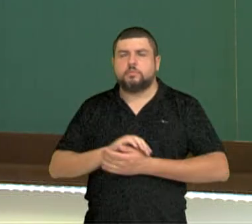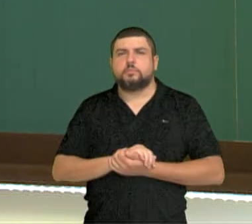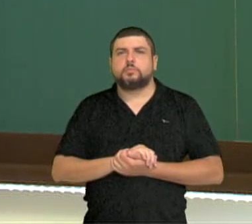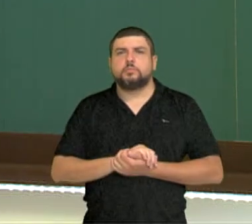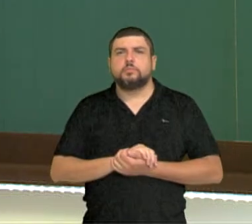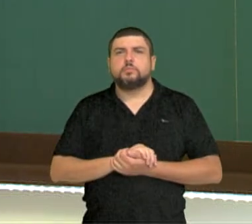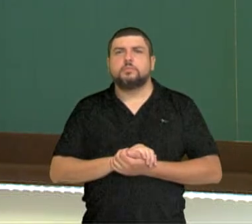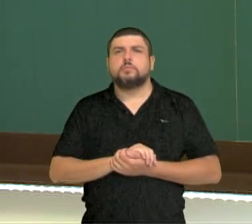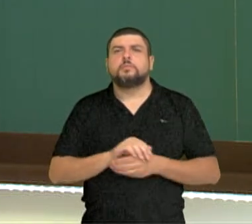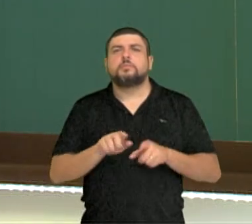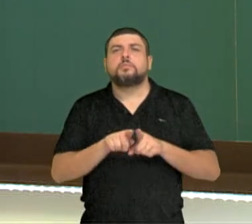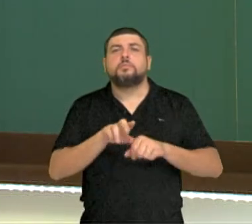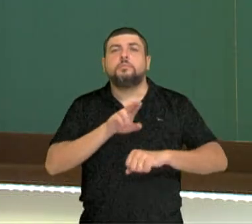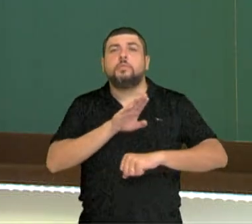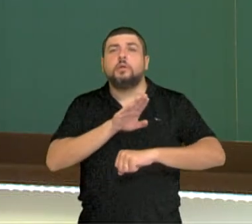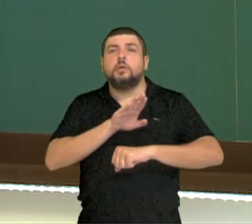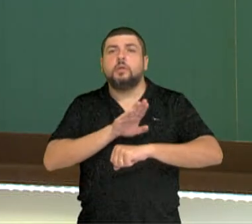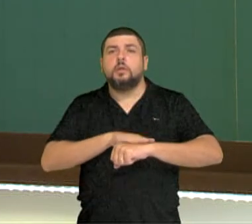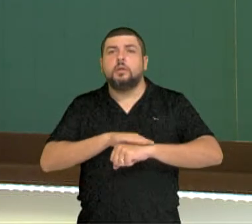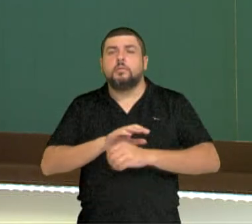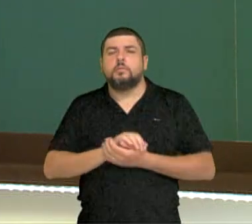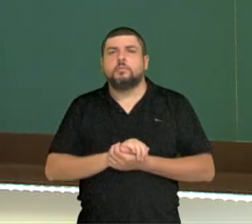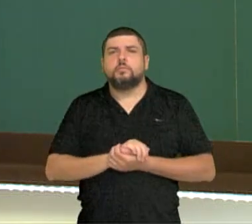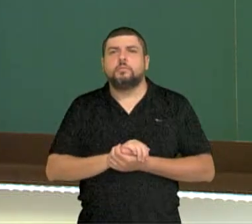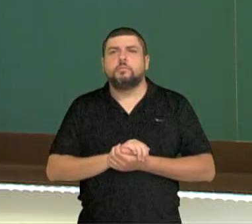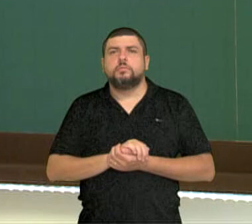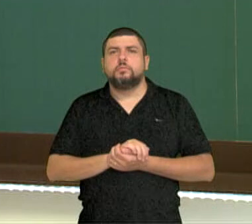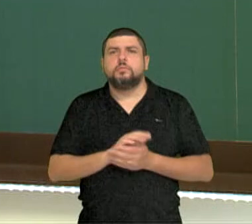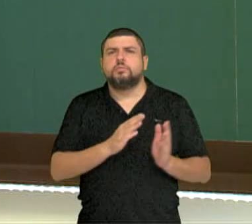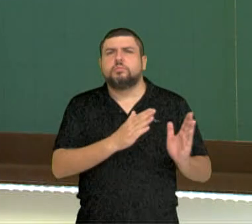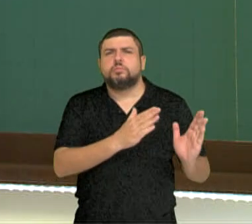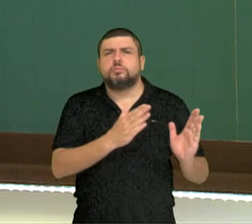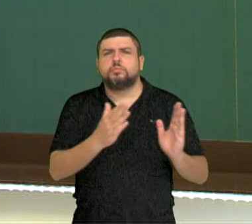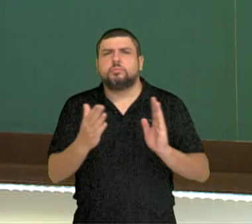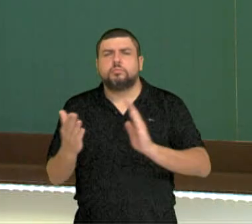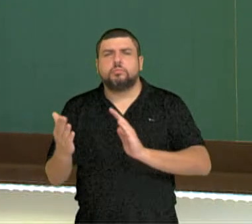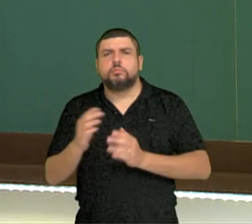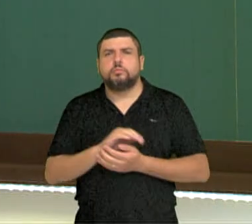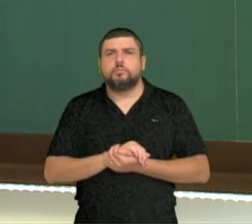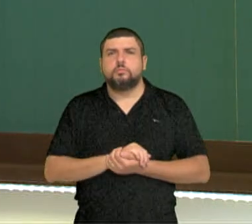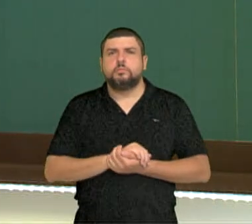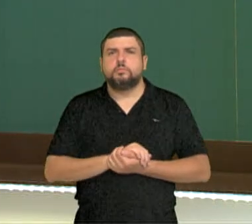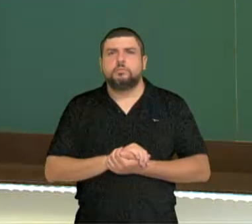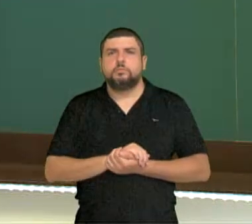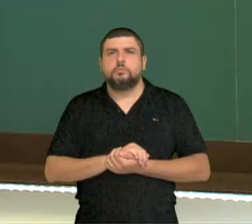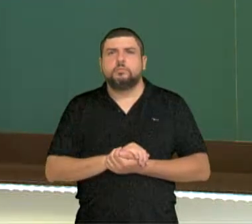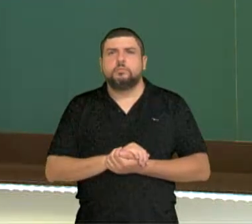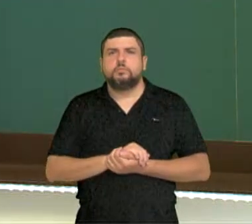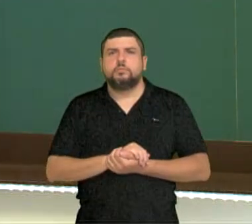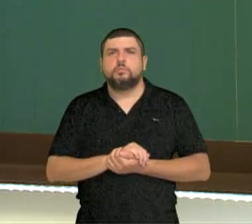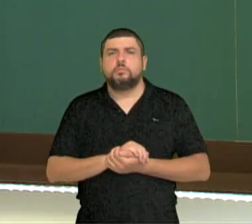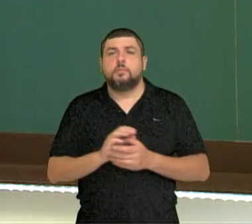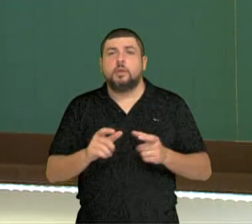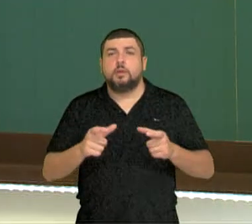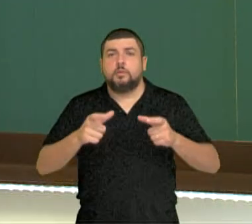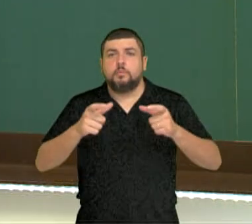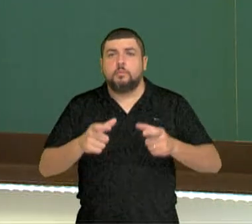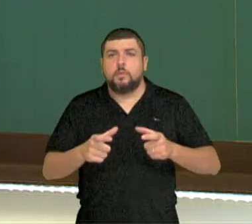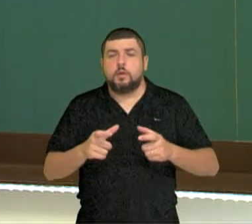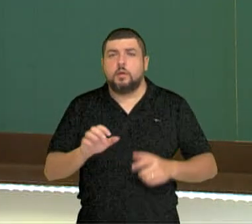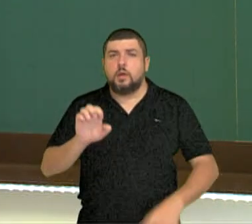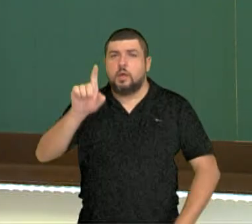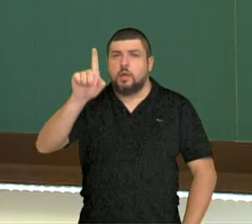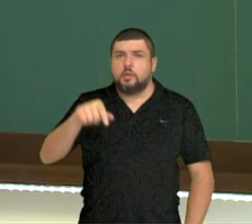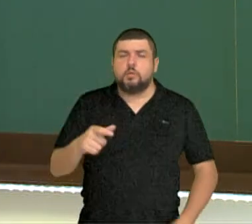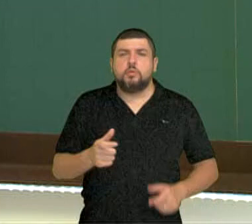Tempo, né? Então, o tempo é quanto dura essa história, tá? Ou quando dura. Espaço é o lugar onde ocorre